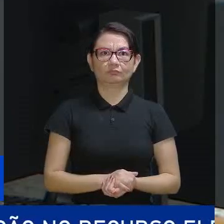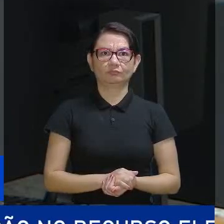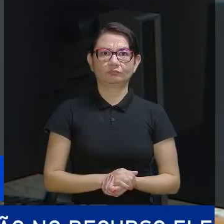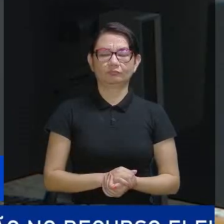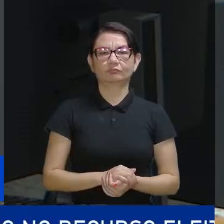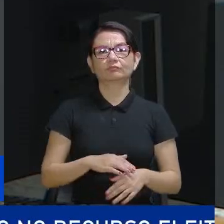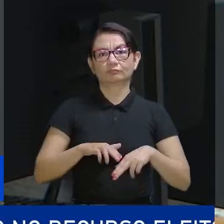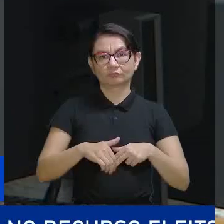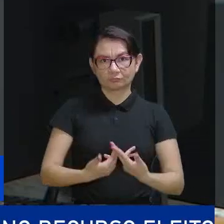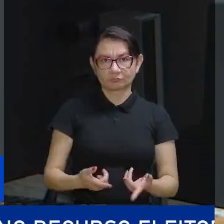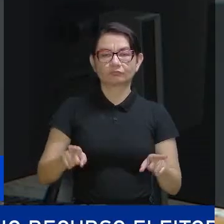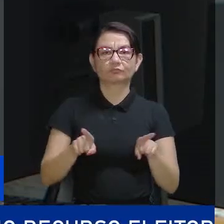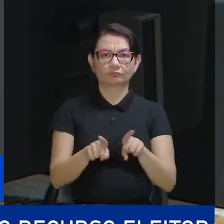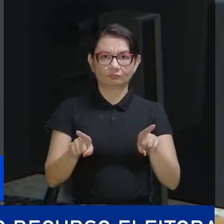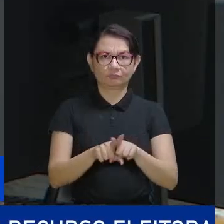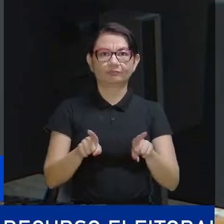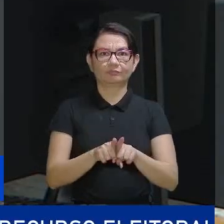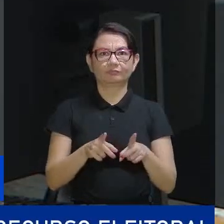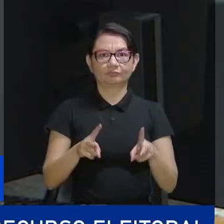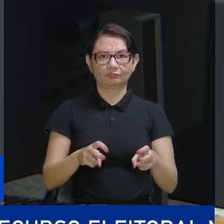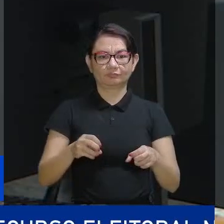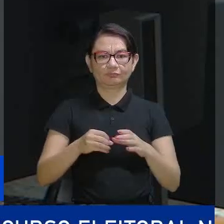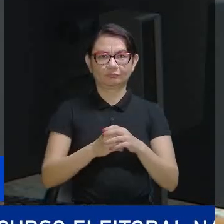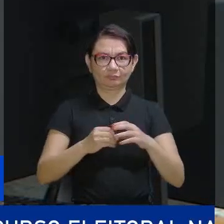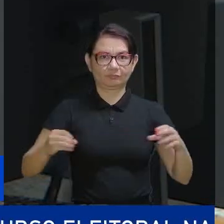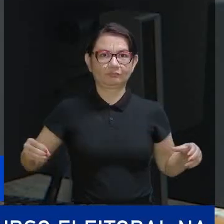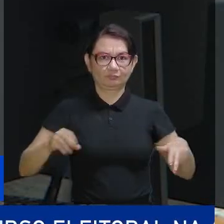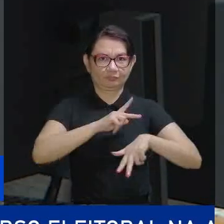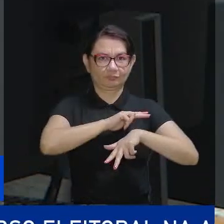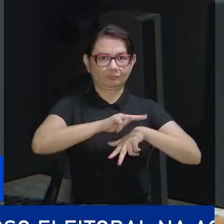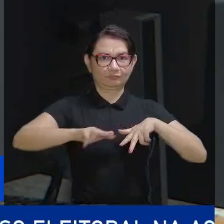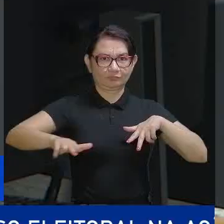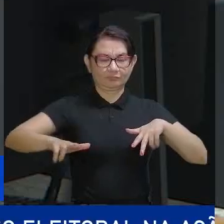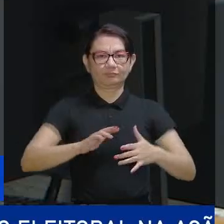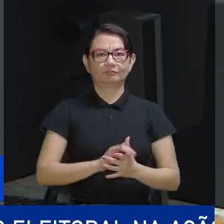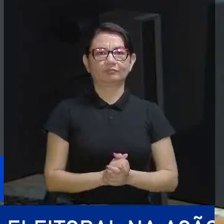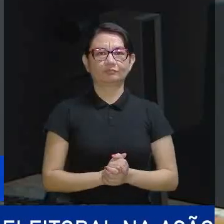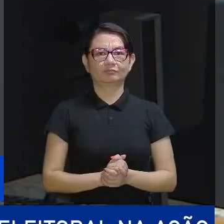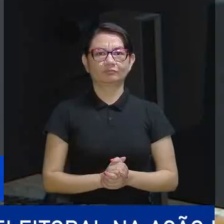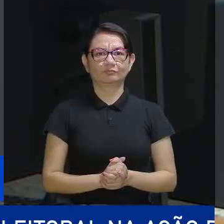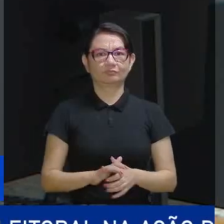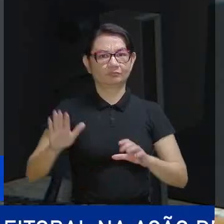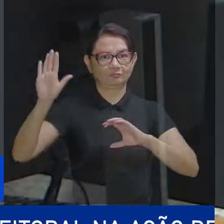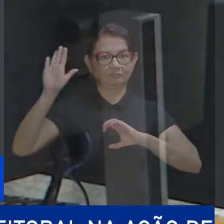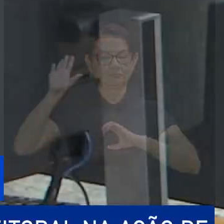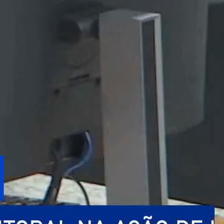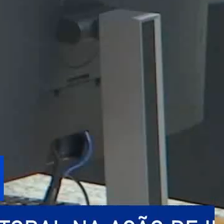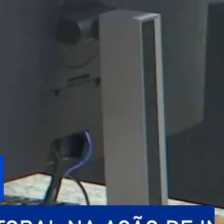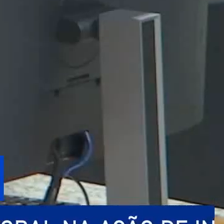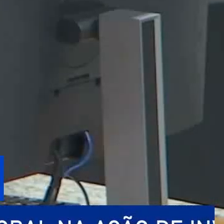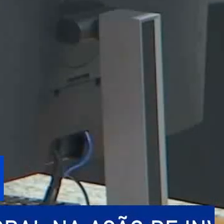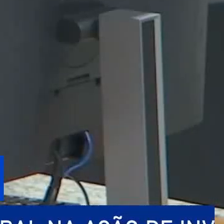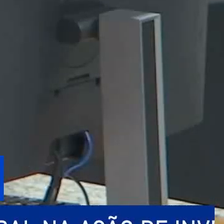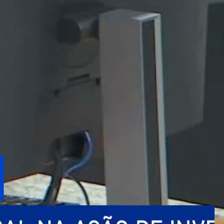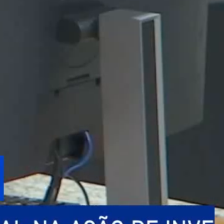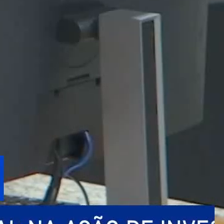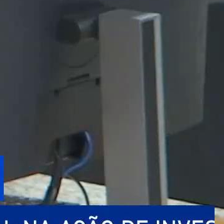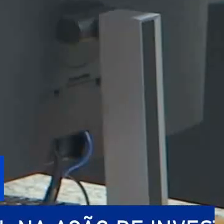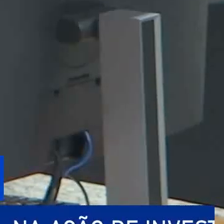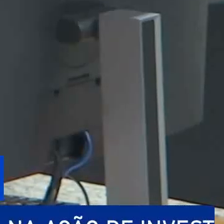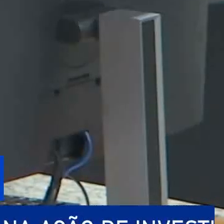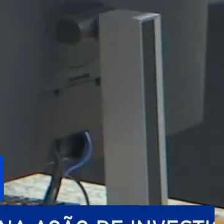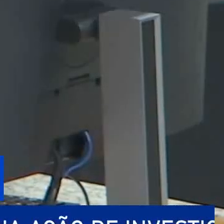obrigação substancial de observância da cota de gênero por meio de candidaturas efetivas. Quanto à insurgência fundada nos